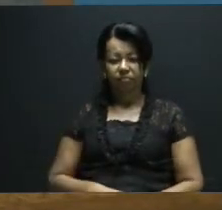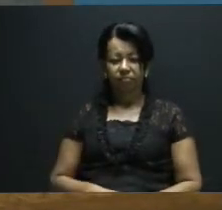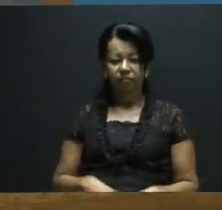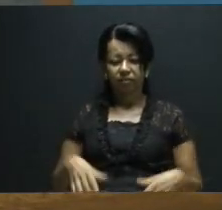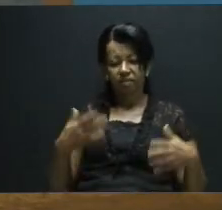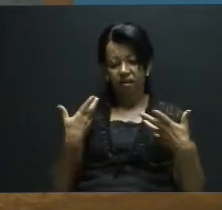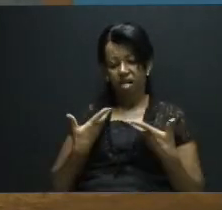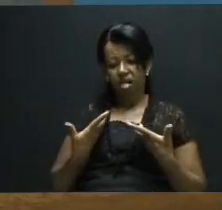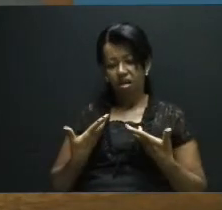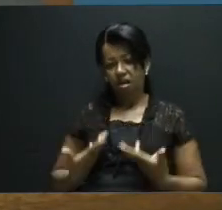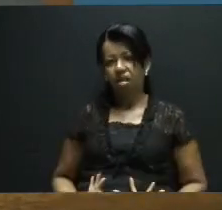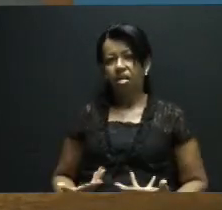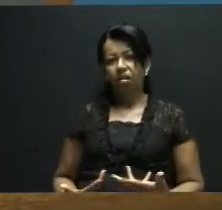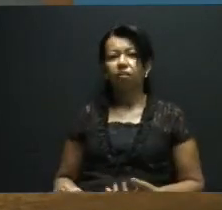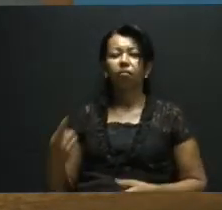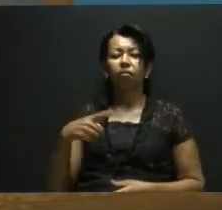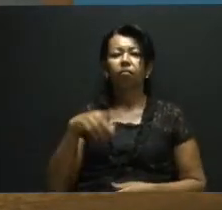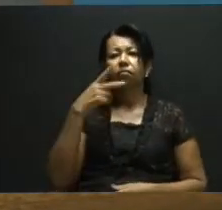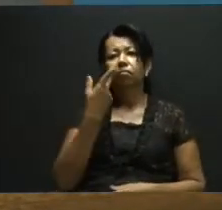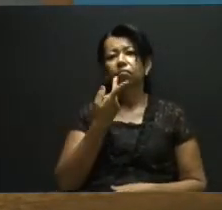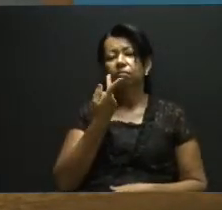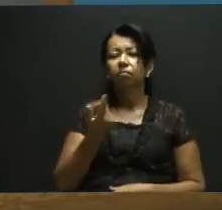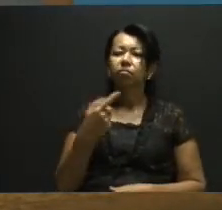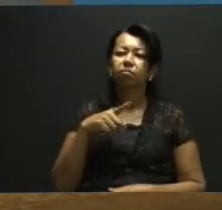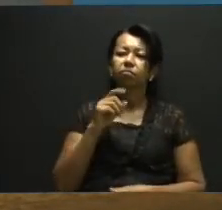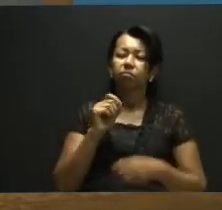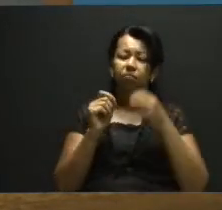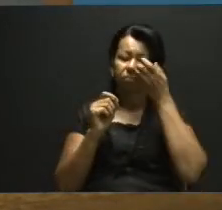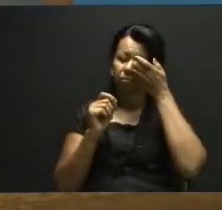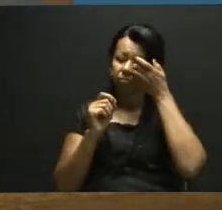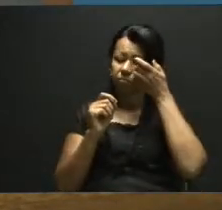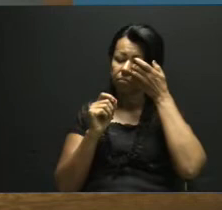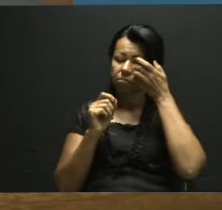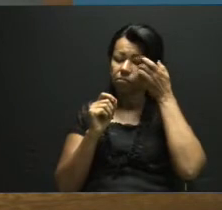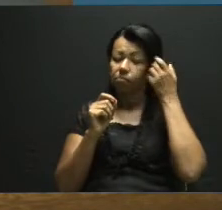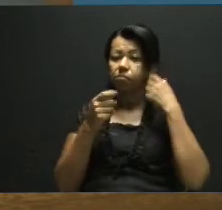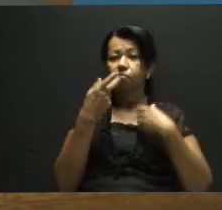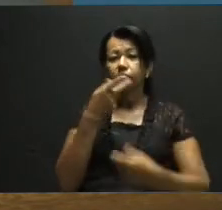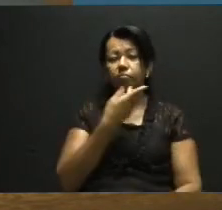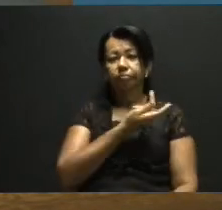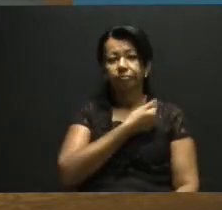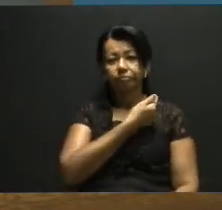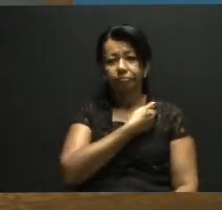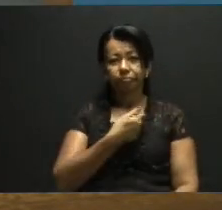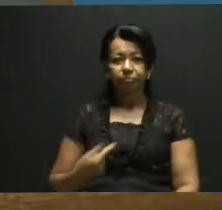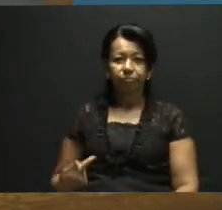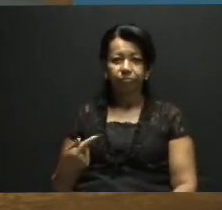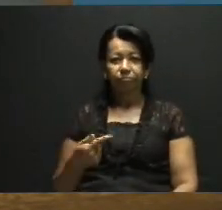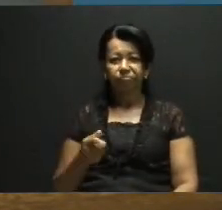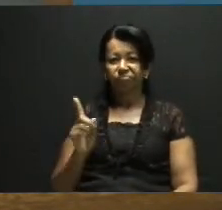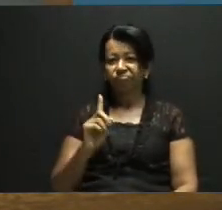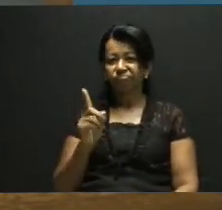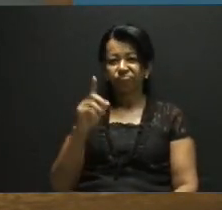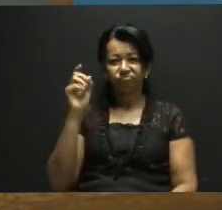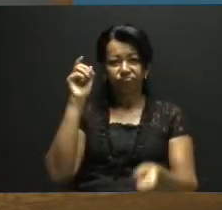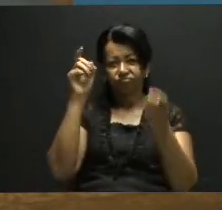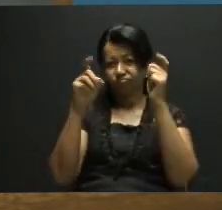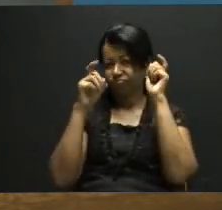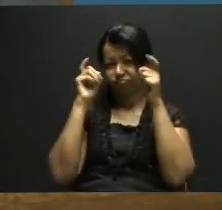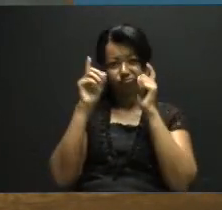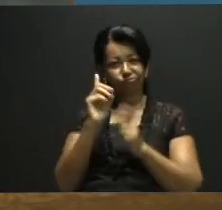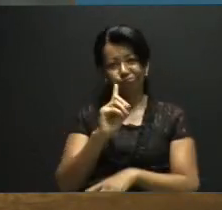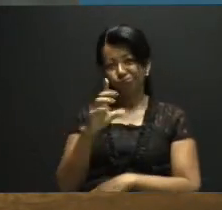a gente ficar aqui no plenário está falando de um governo que não está preocupado com a cidade